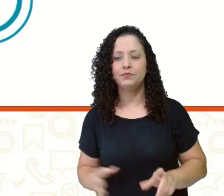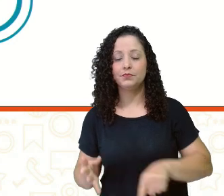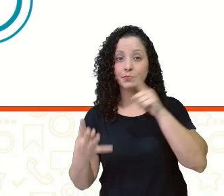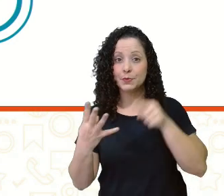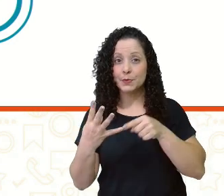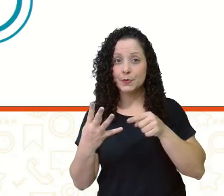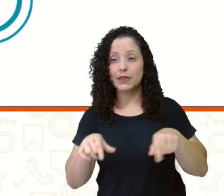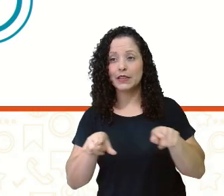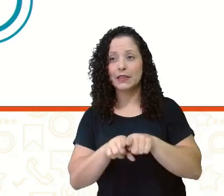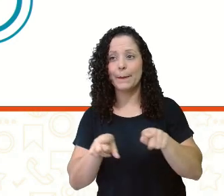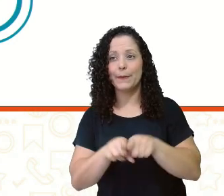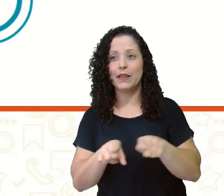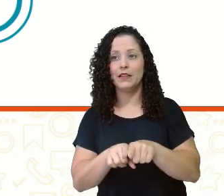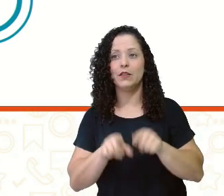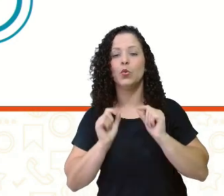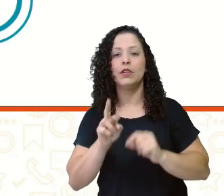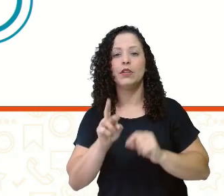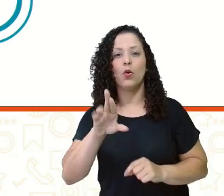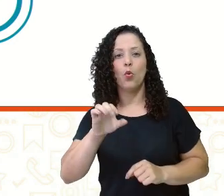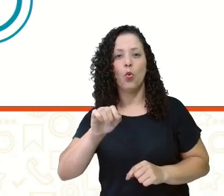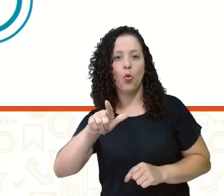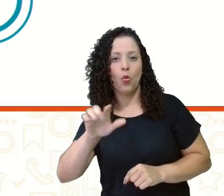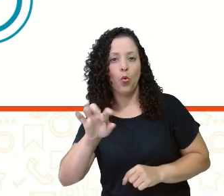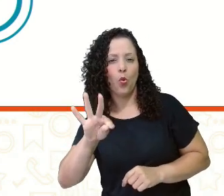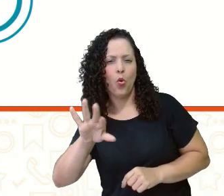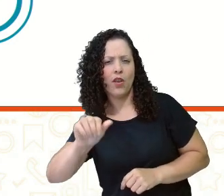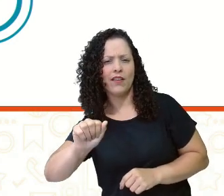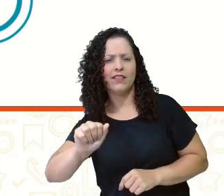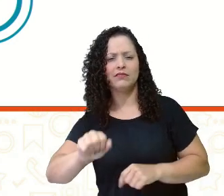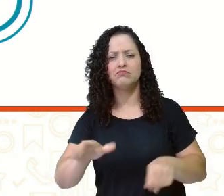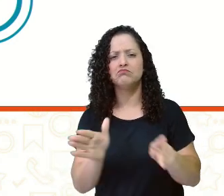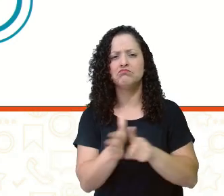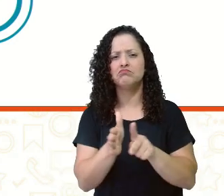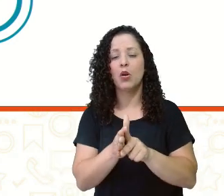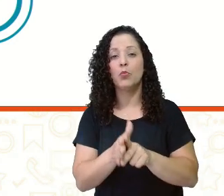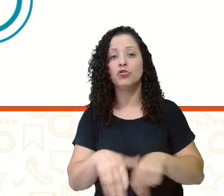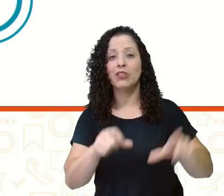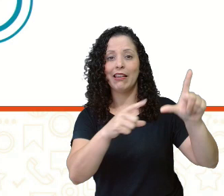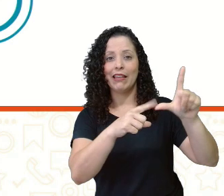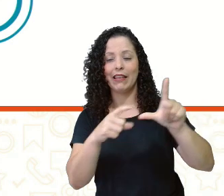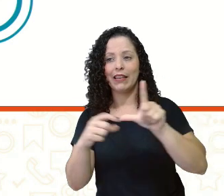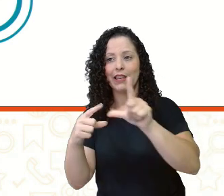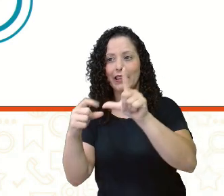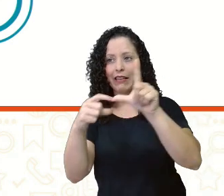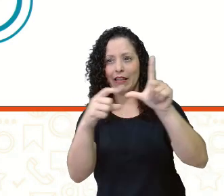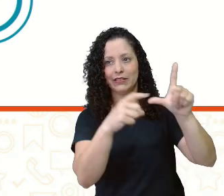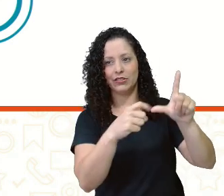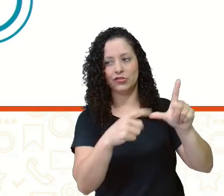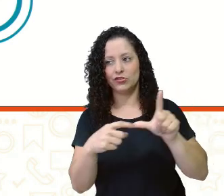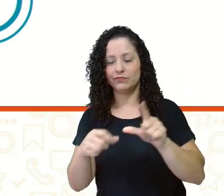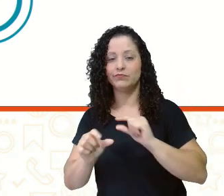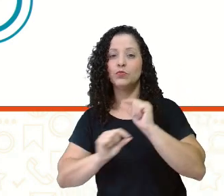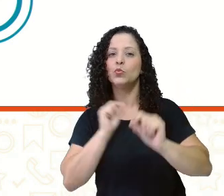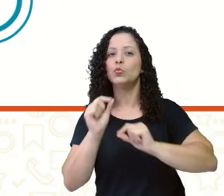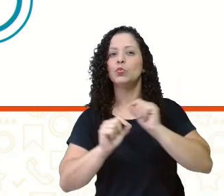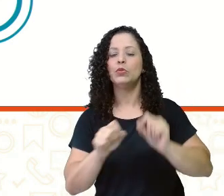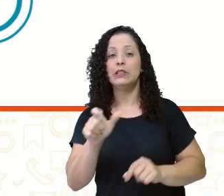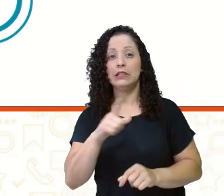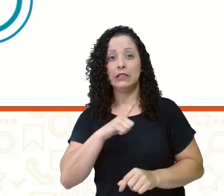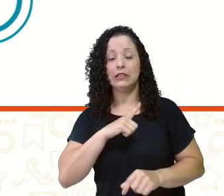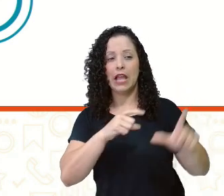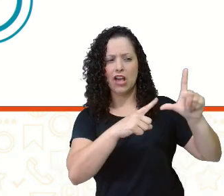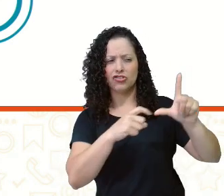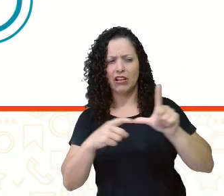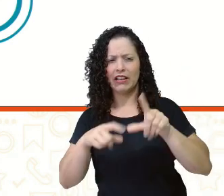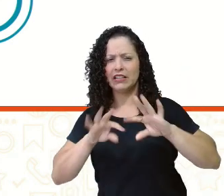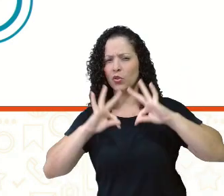Então, outra possibilidade é a roleta das letras, né? Um disco em forma de relógio com um ponteiro giratório, contendo as letras do